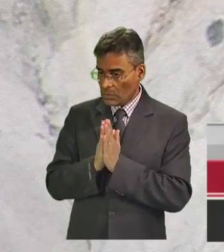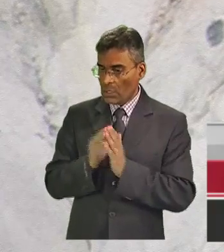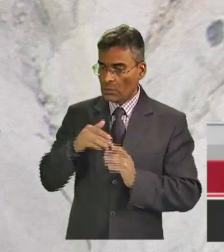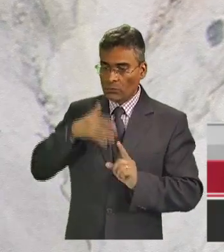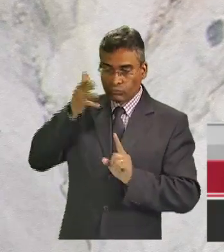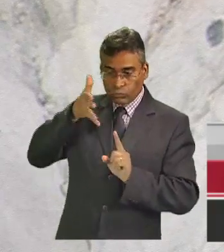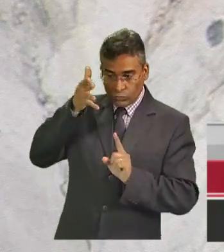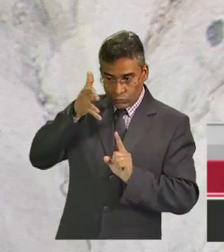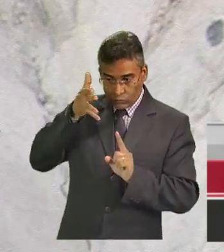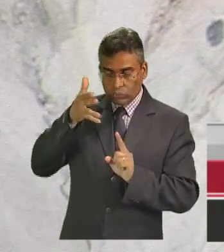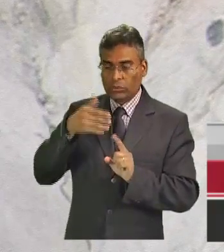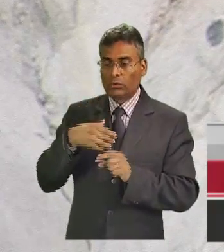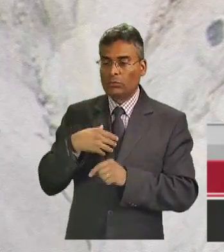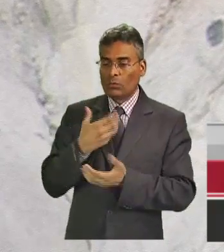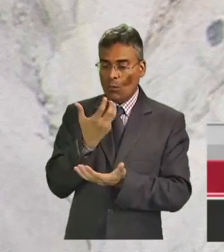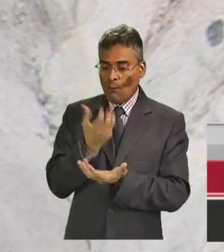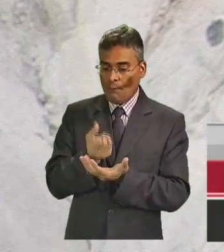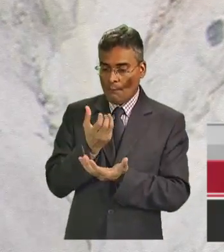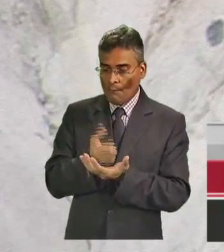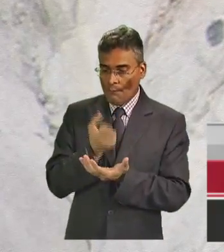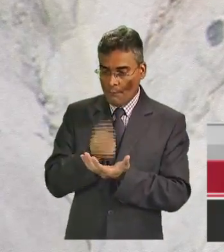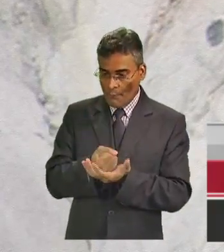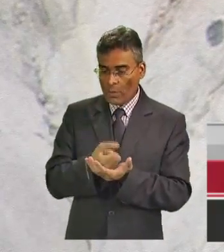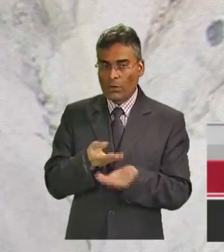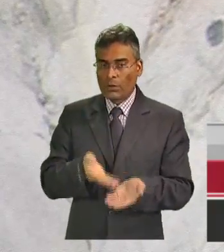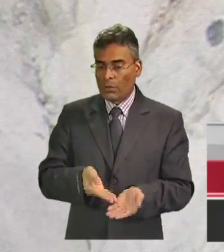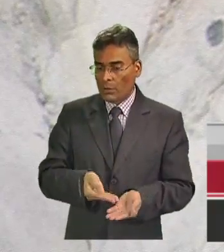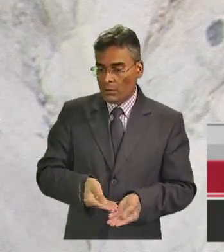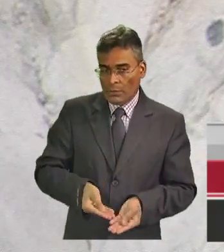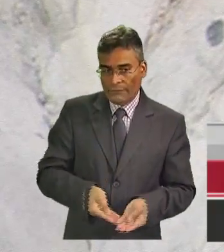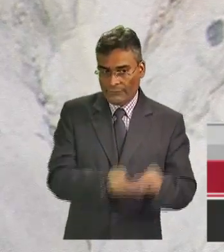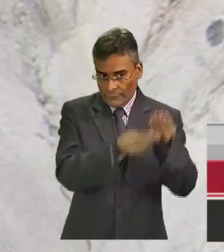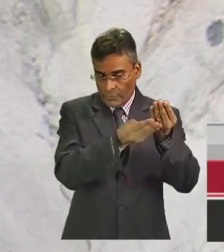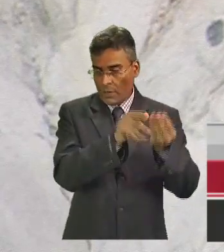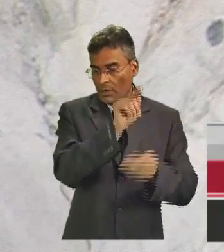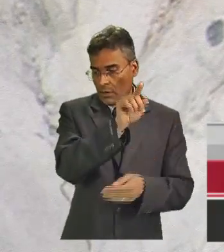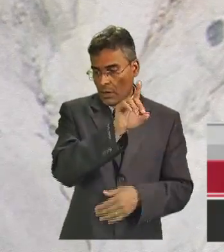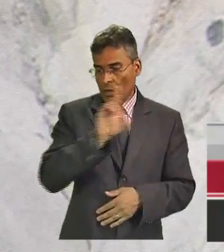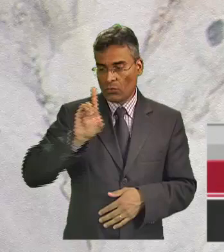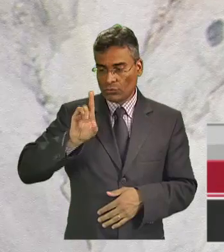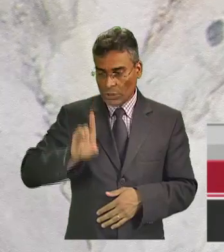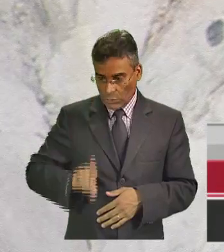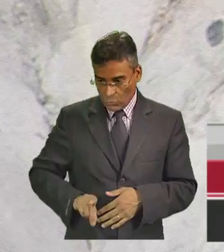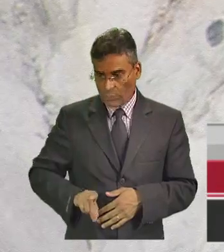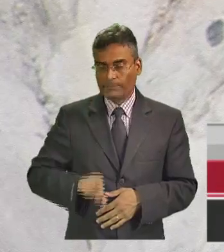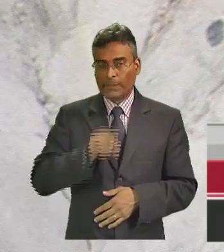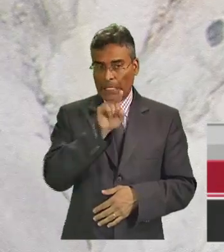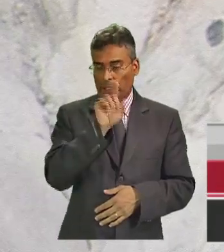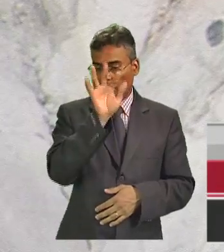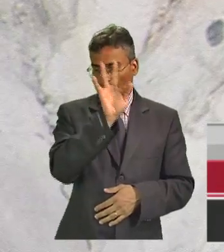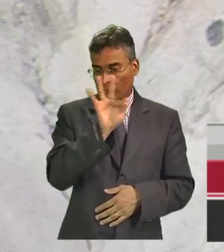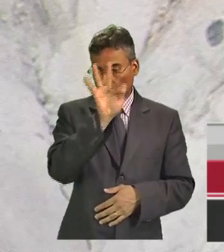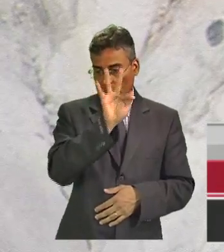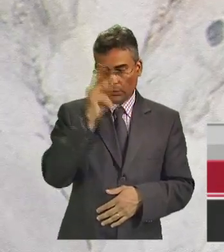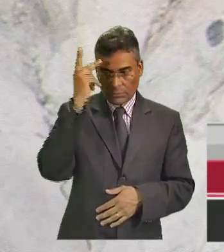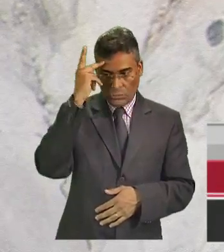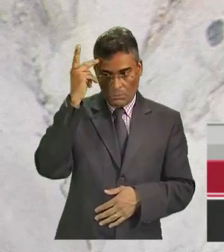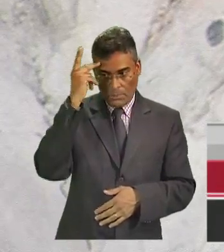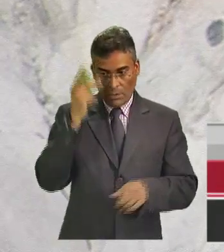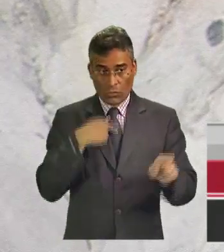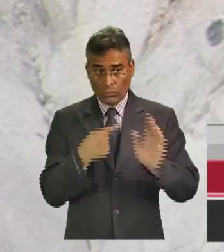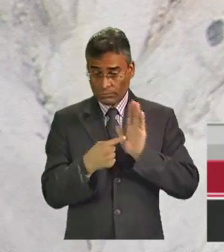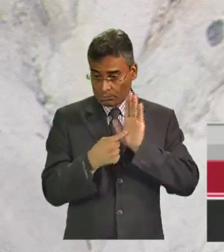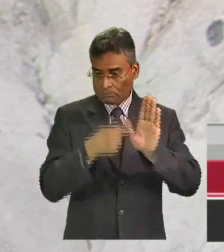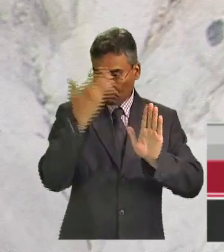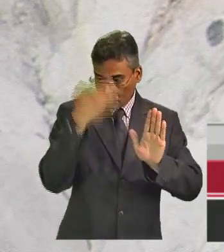sejam encaminhadas ao senhor diretor do Instituto Federal de São Paulo para que providencie o tradutor